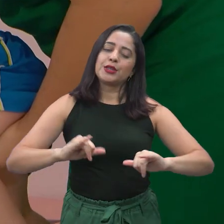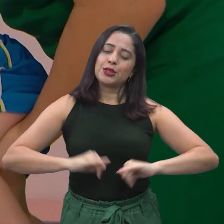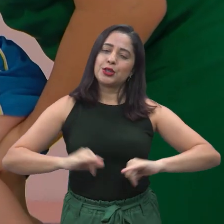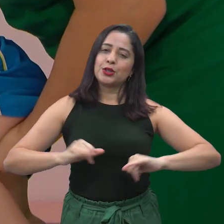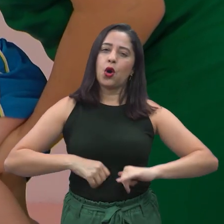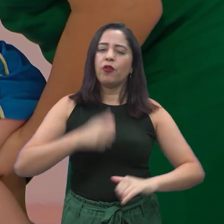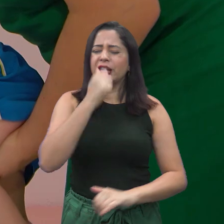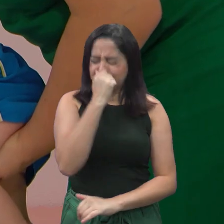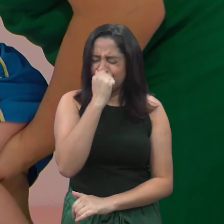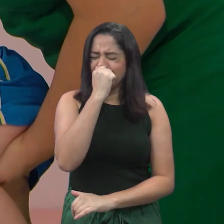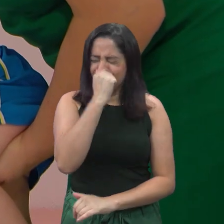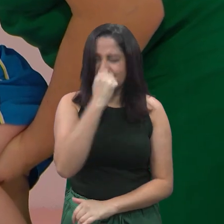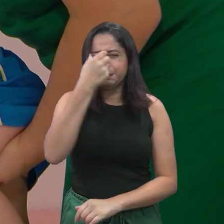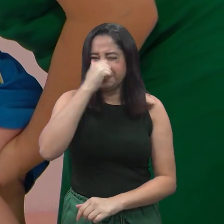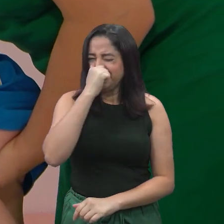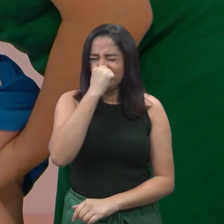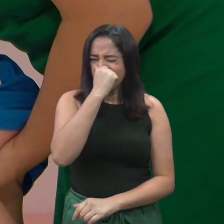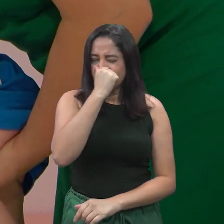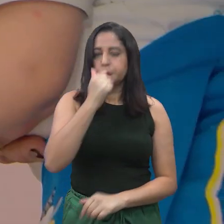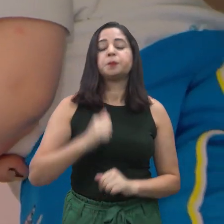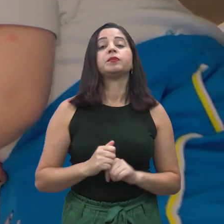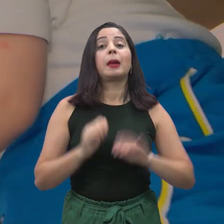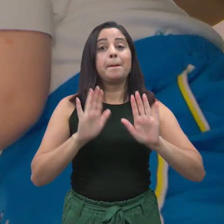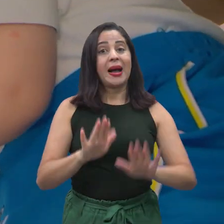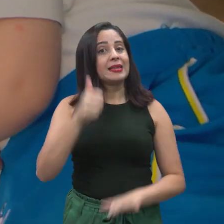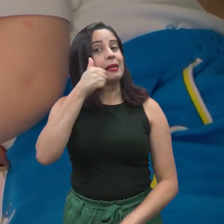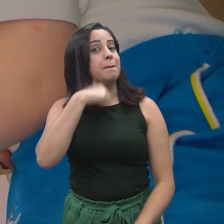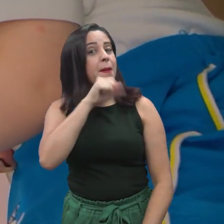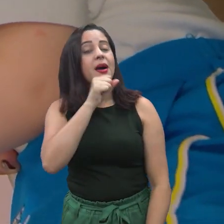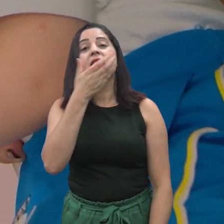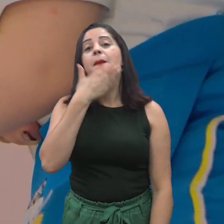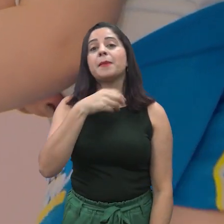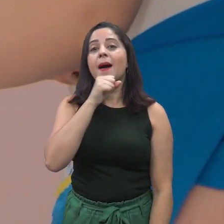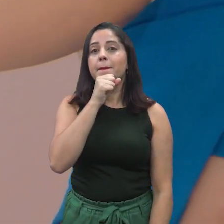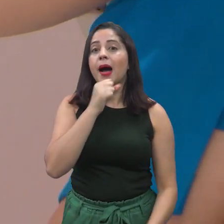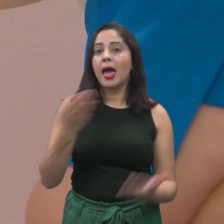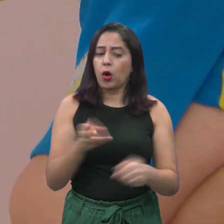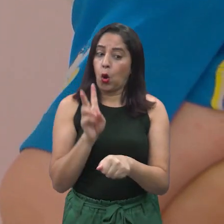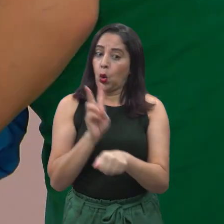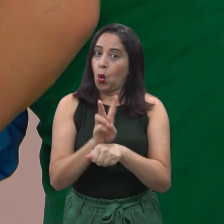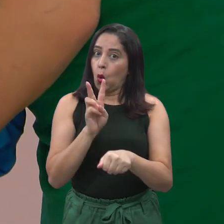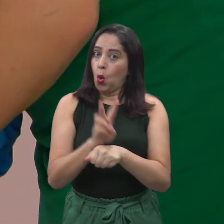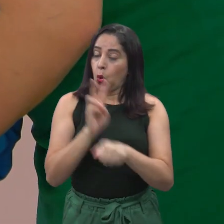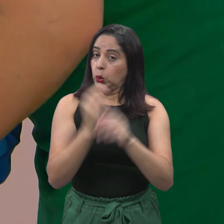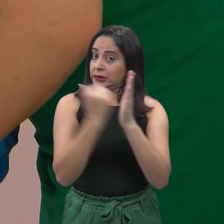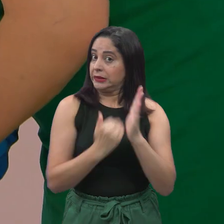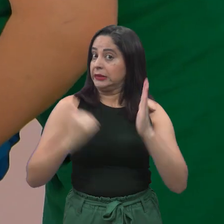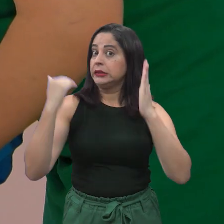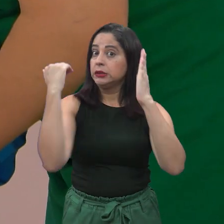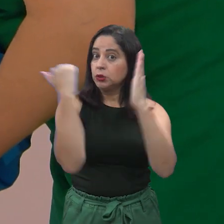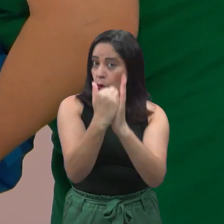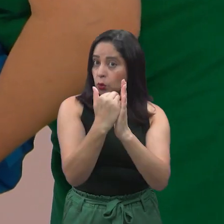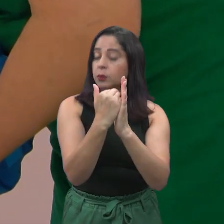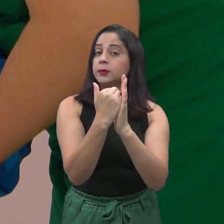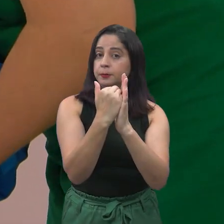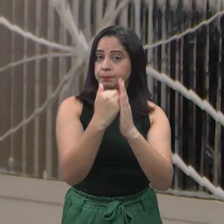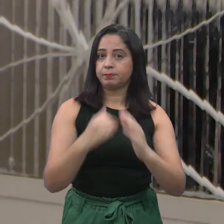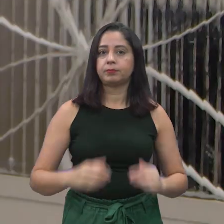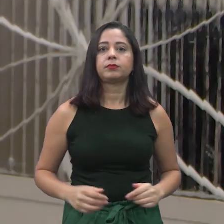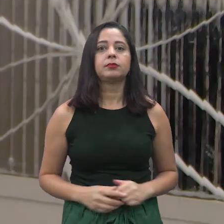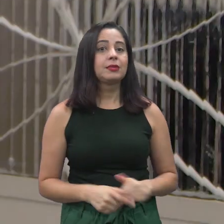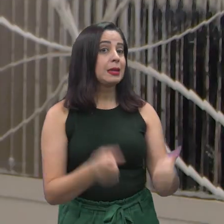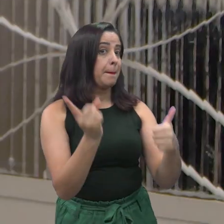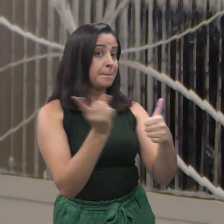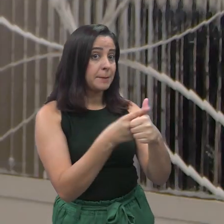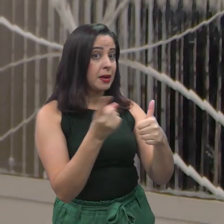A alternativa encontrada pelos papais foi reforçar os cuidados e não abrir mão da imunização.